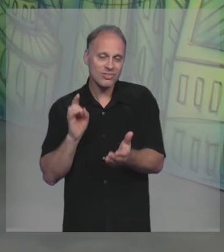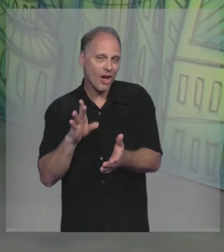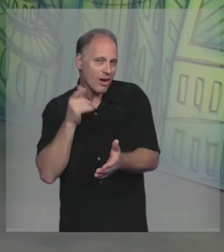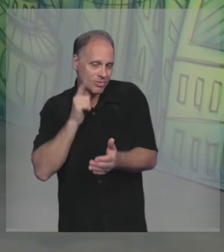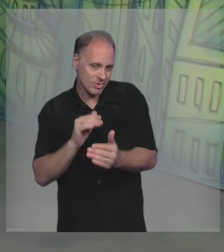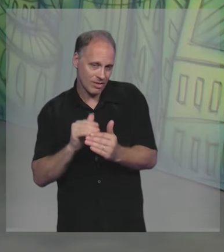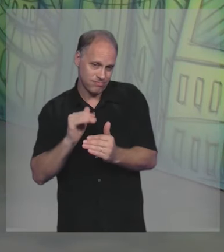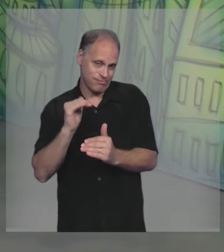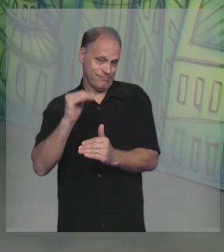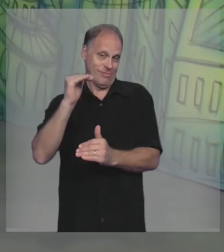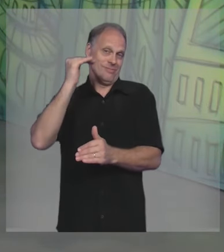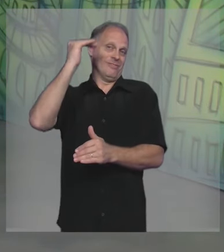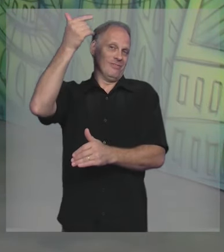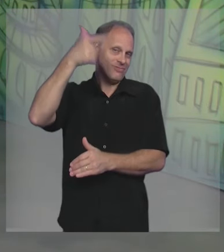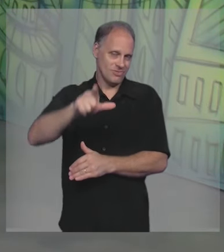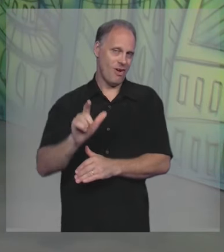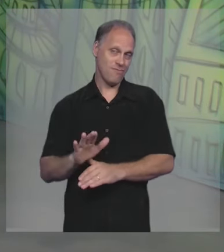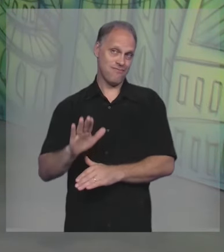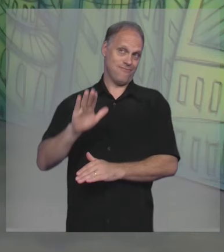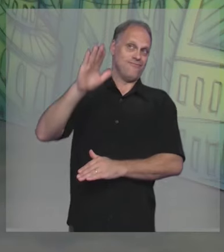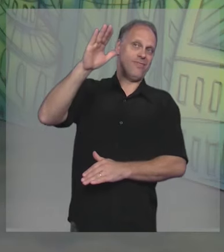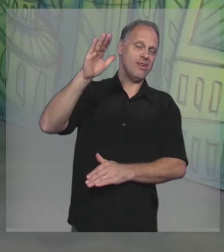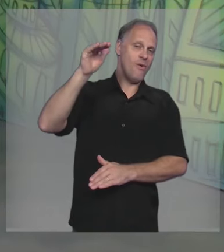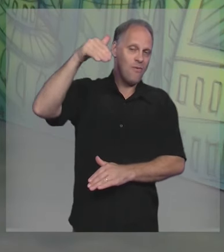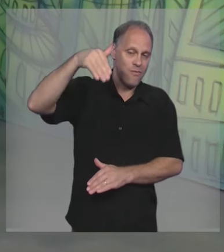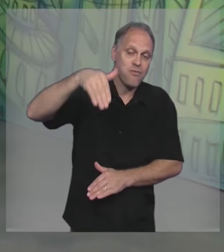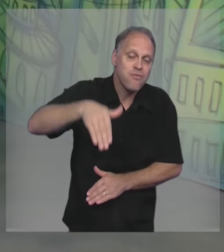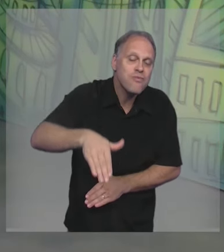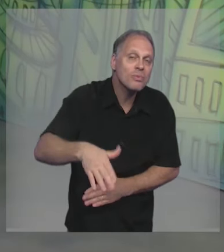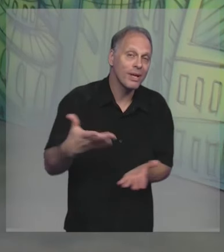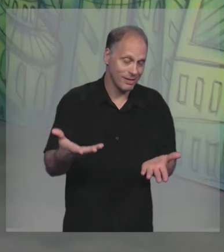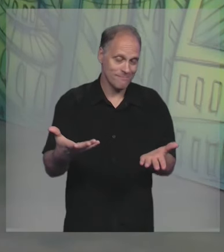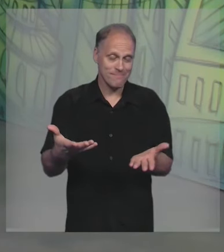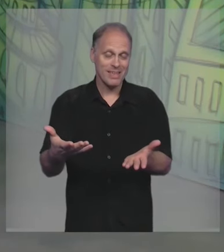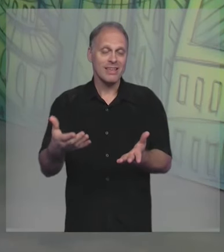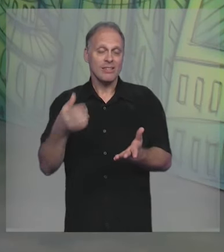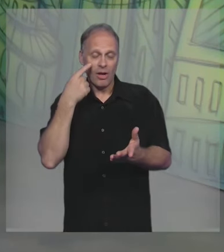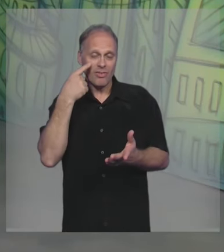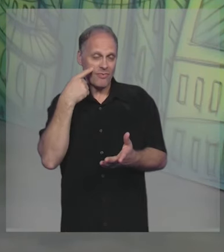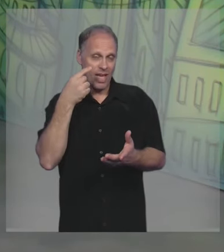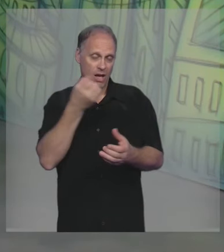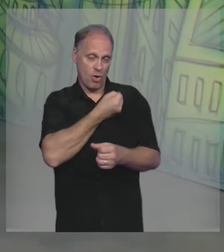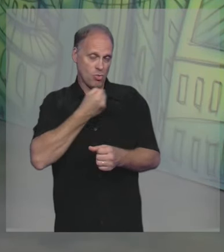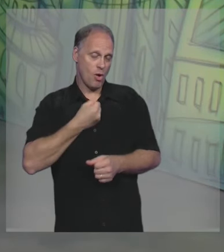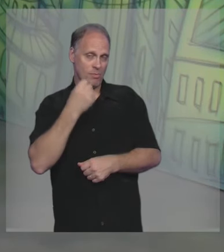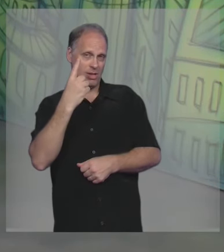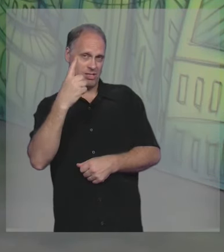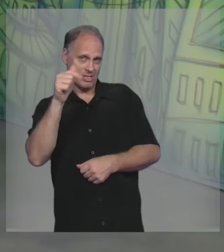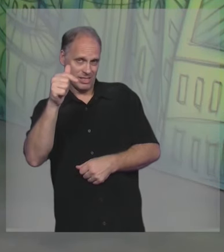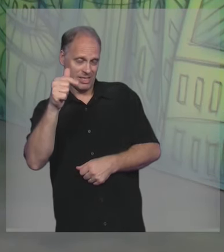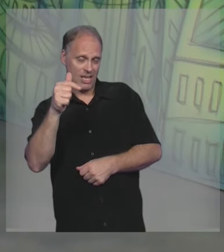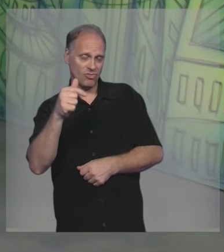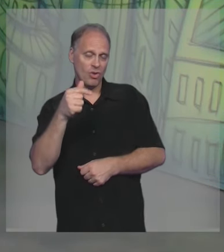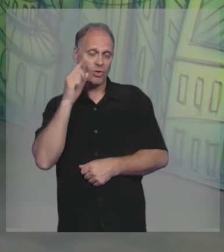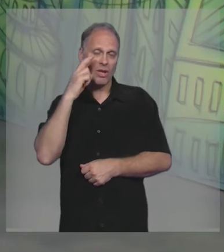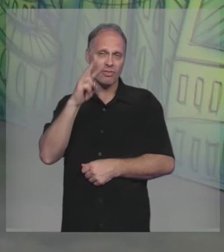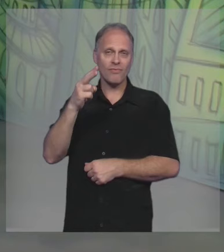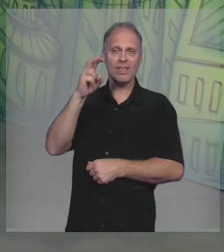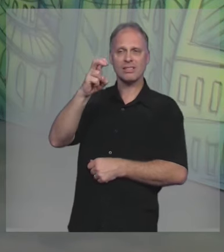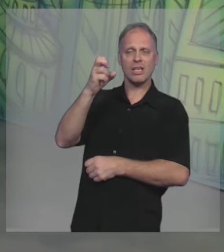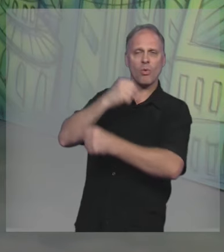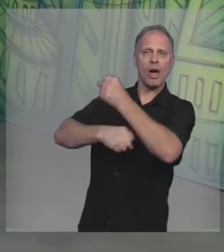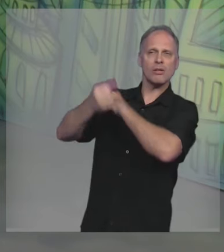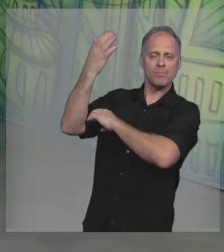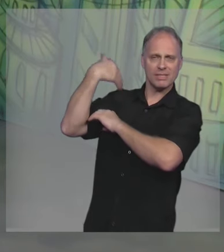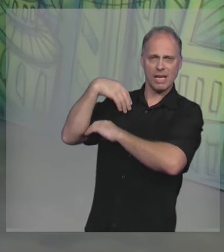o que a gente consegue é subir. A gente consegue ver em 2017 números que a gente estava vendo há 5 anos atrás. Né?